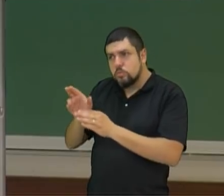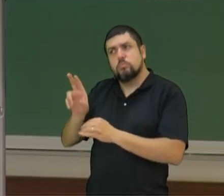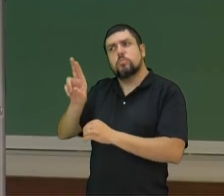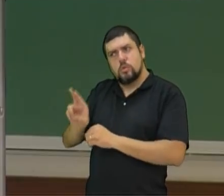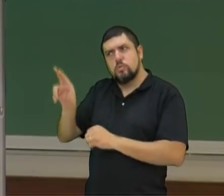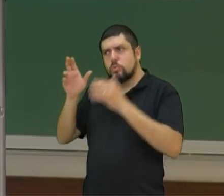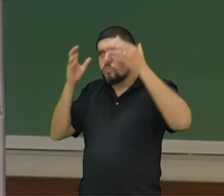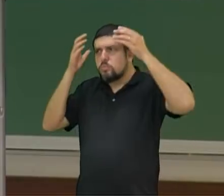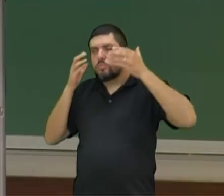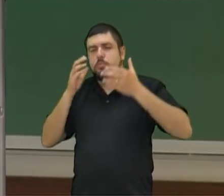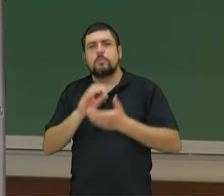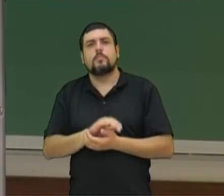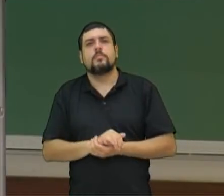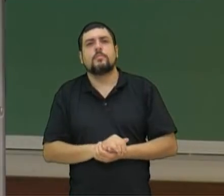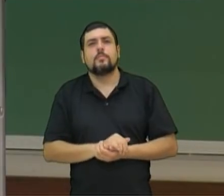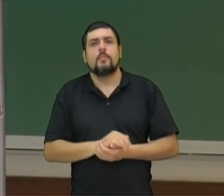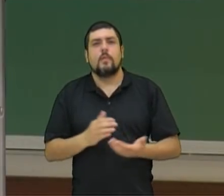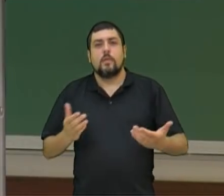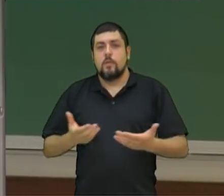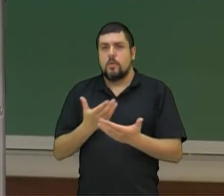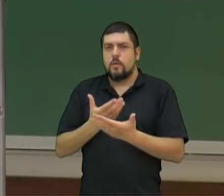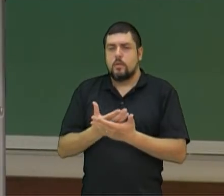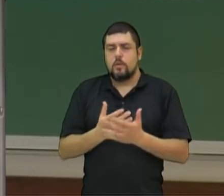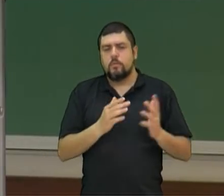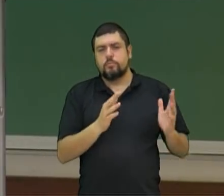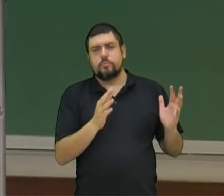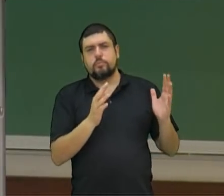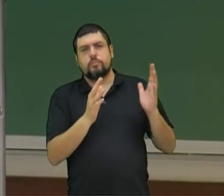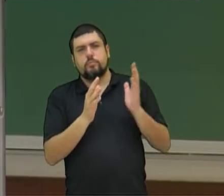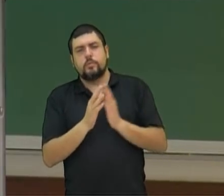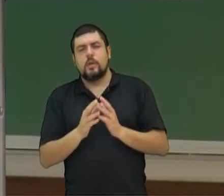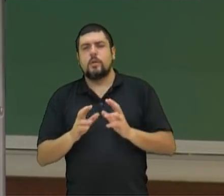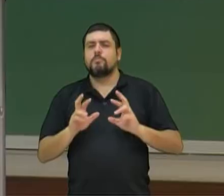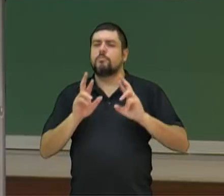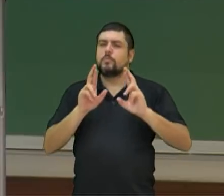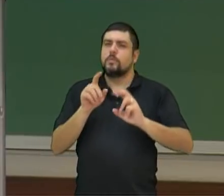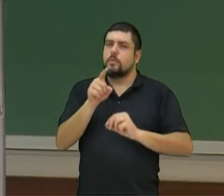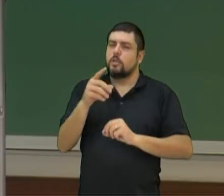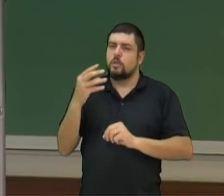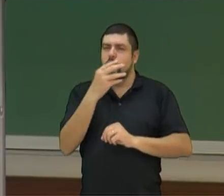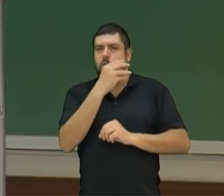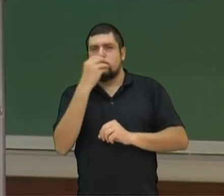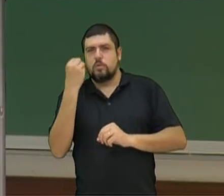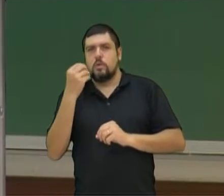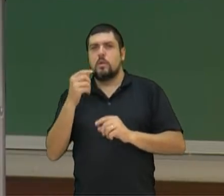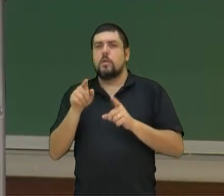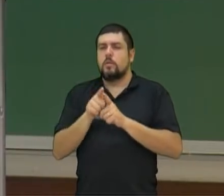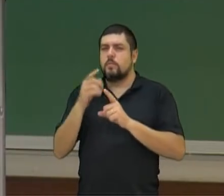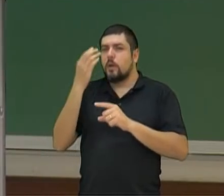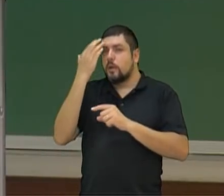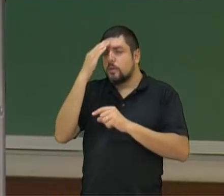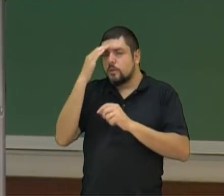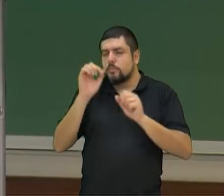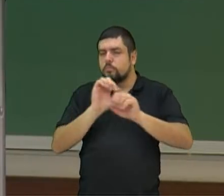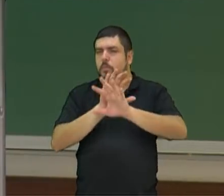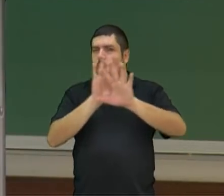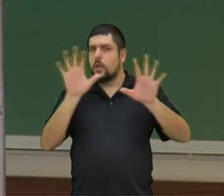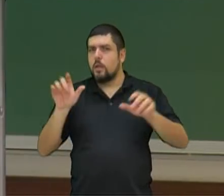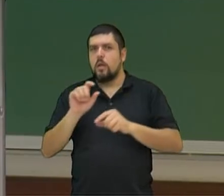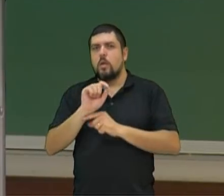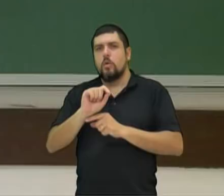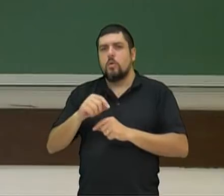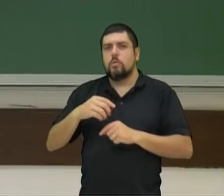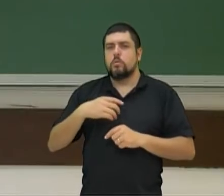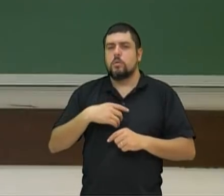casa. Então vamos encerrando a nossa aula de hoje. Eu espero que vocês tenham gostado, que vocês tenham entendido esse assunto sobre a saúde do nosso